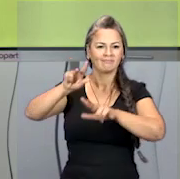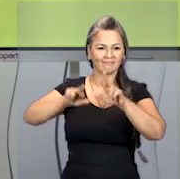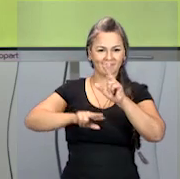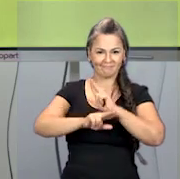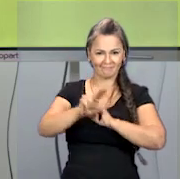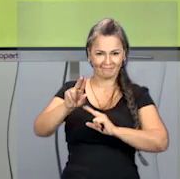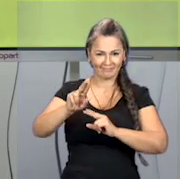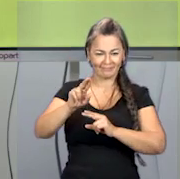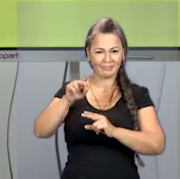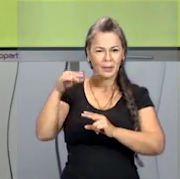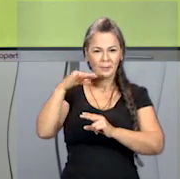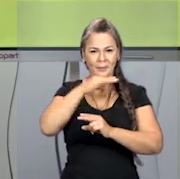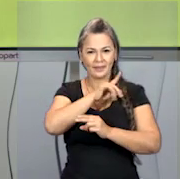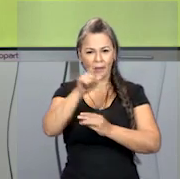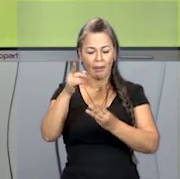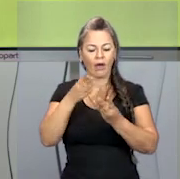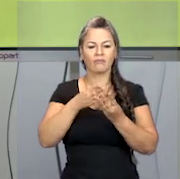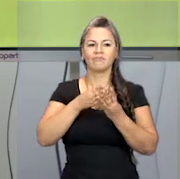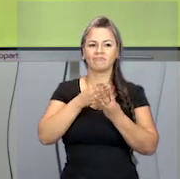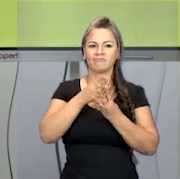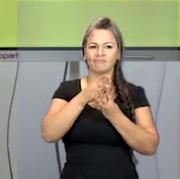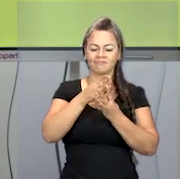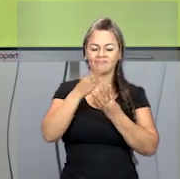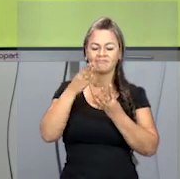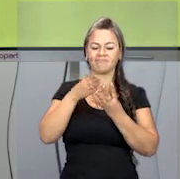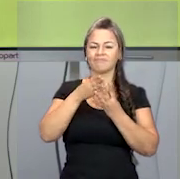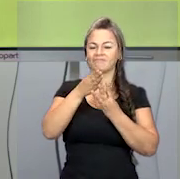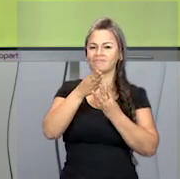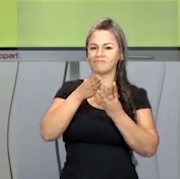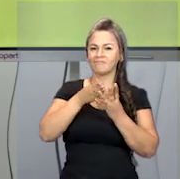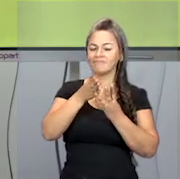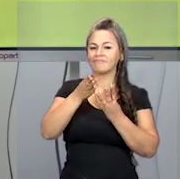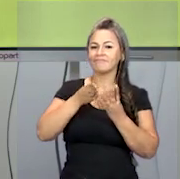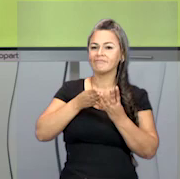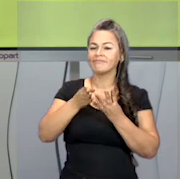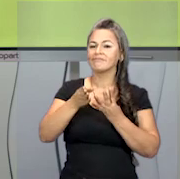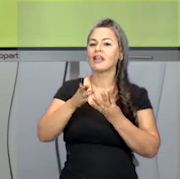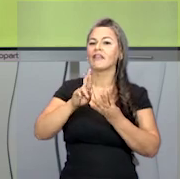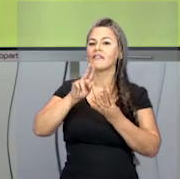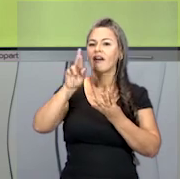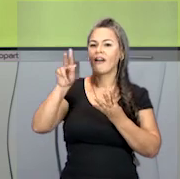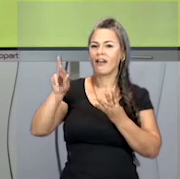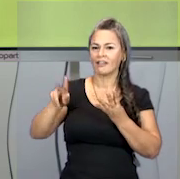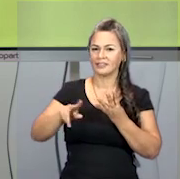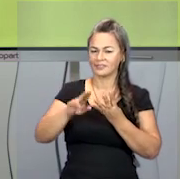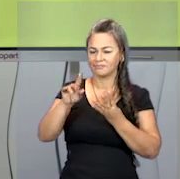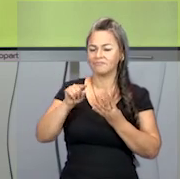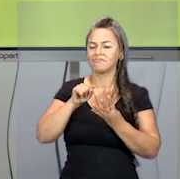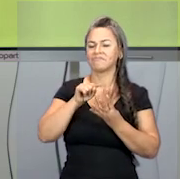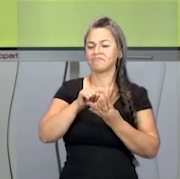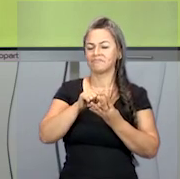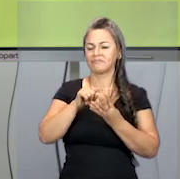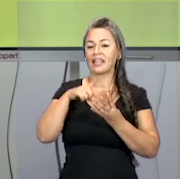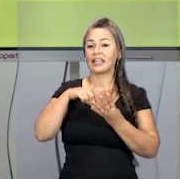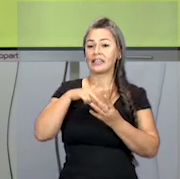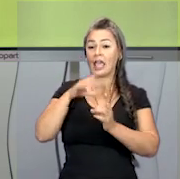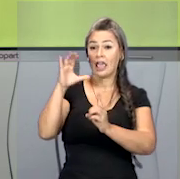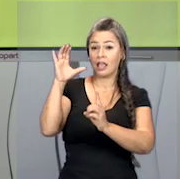que são várias condicionantes que interferem na vida do indivíduo.